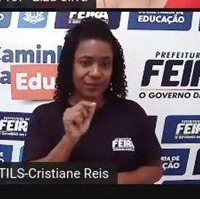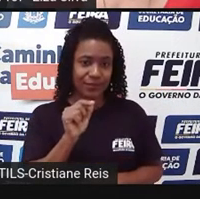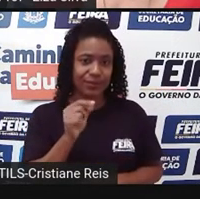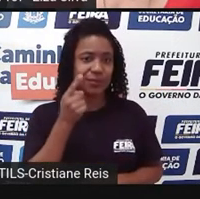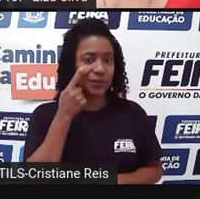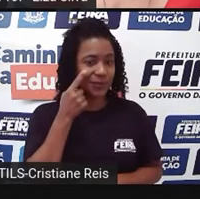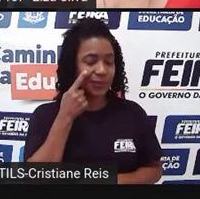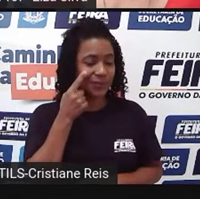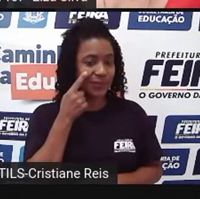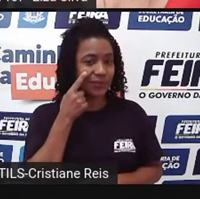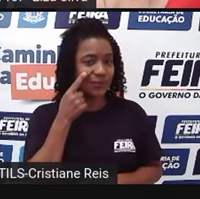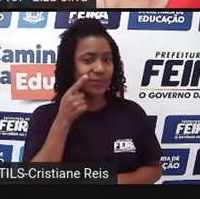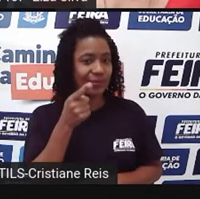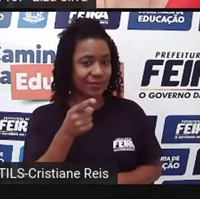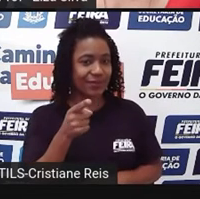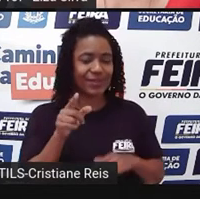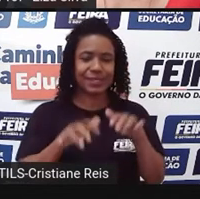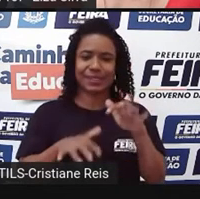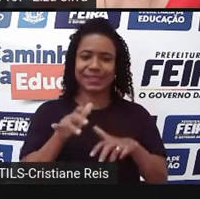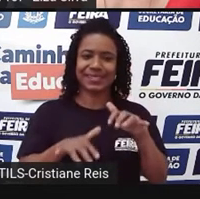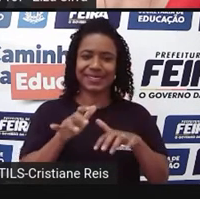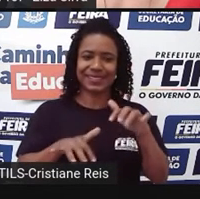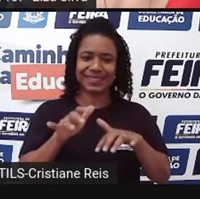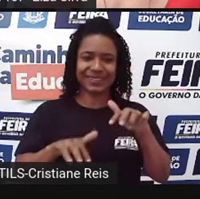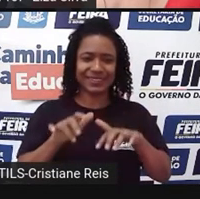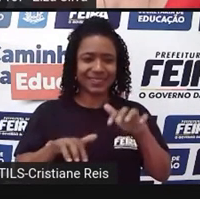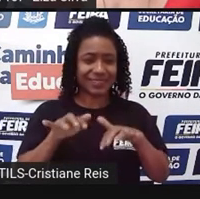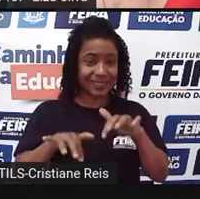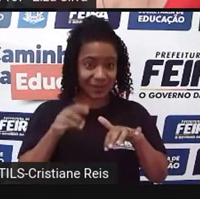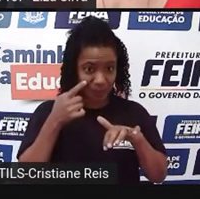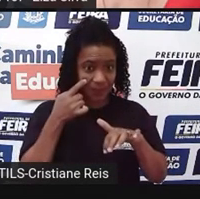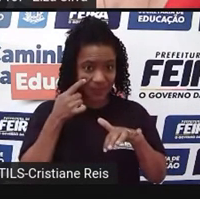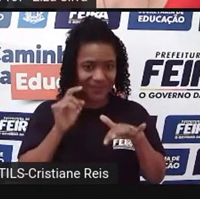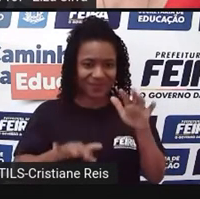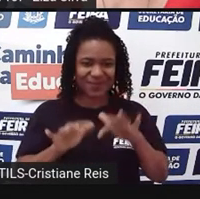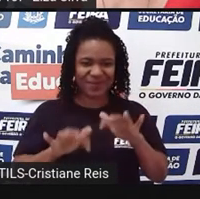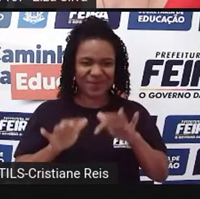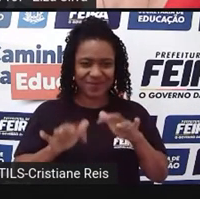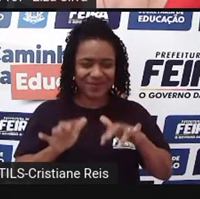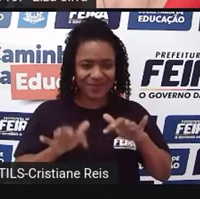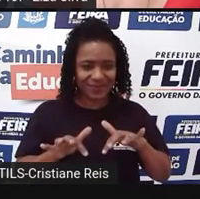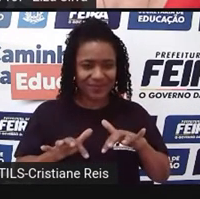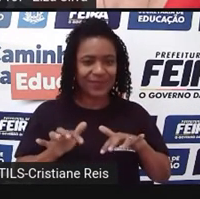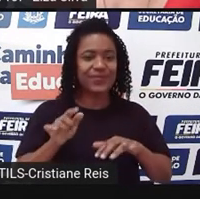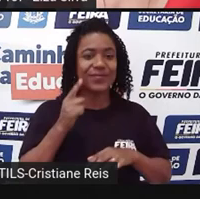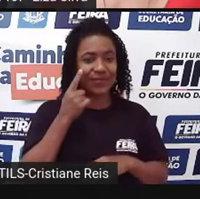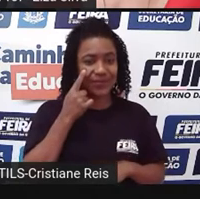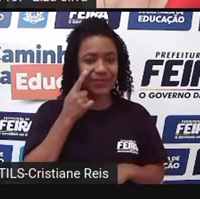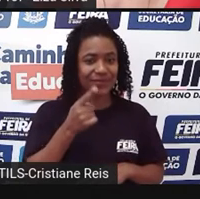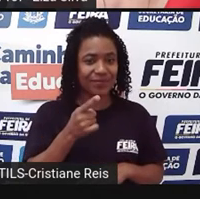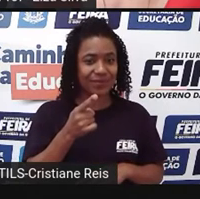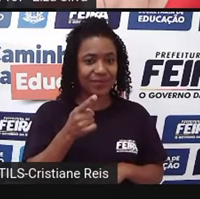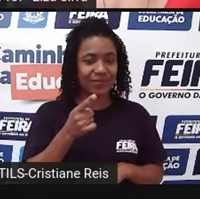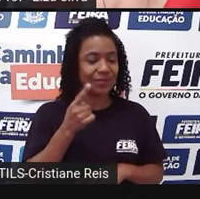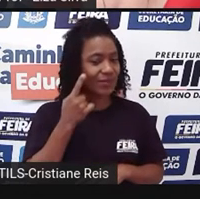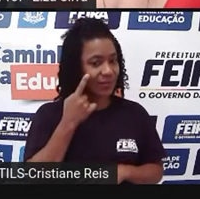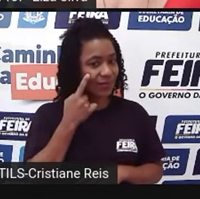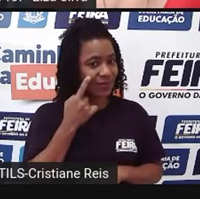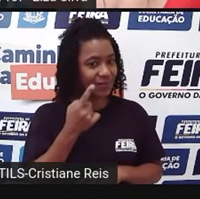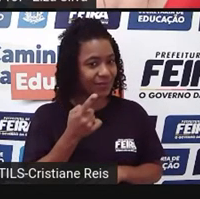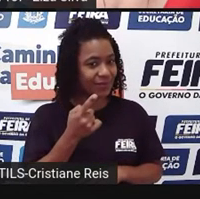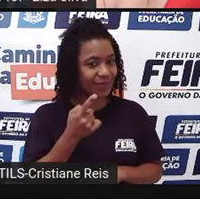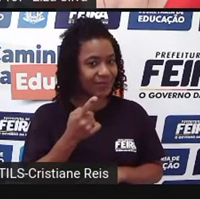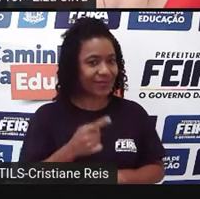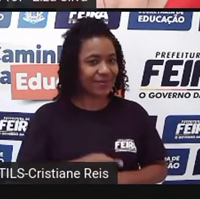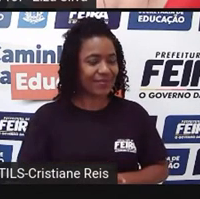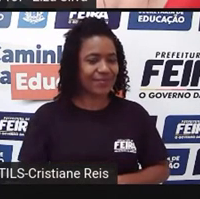partir daí E observa que é uma máquina de escrever e essa máquina de escrever ou são meu